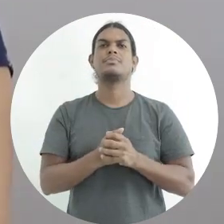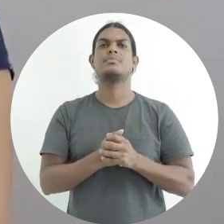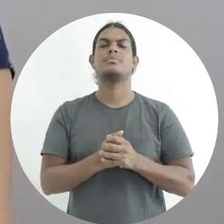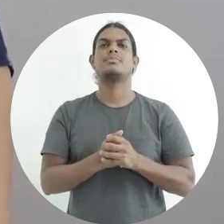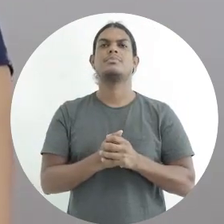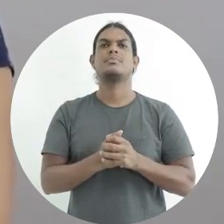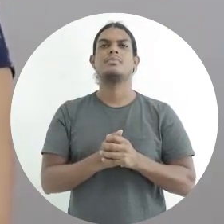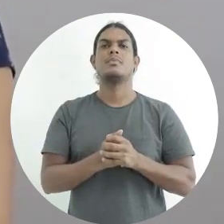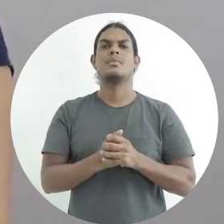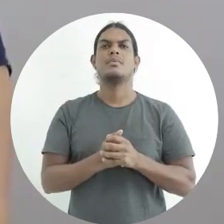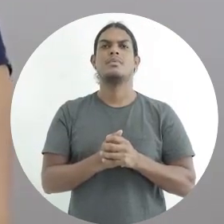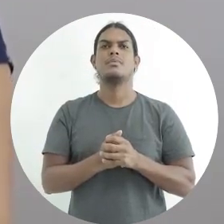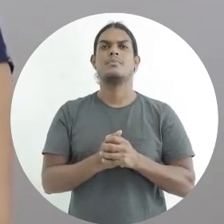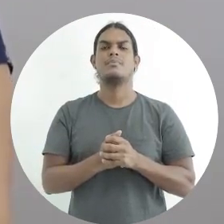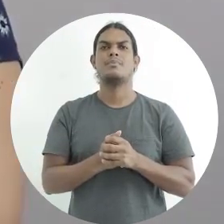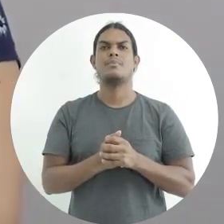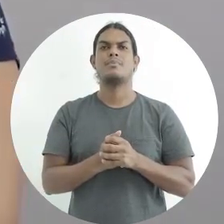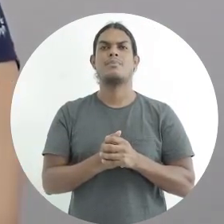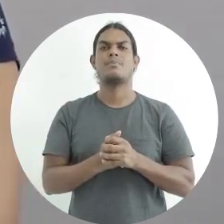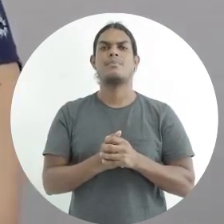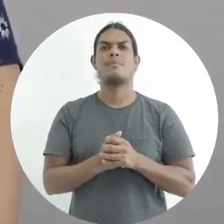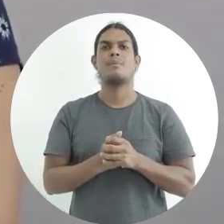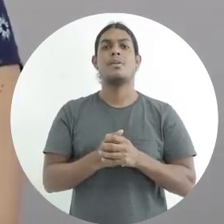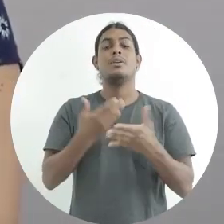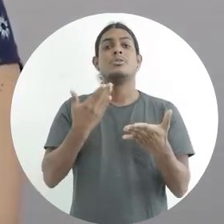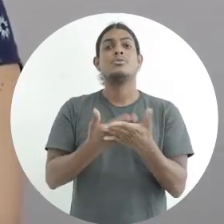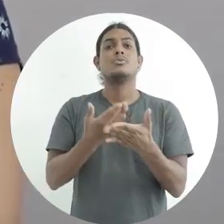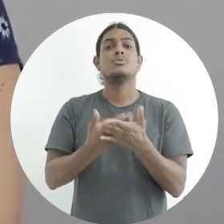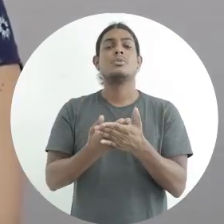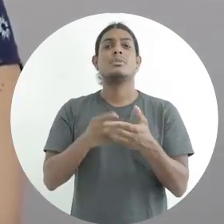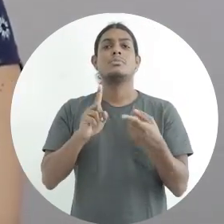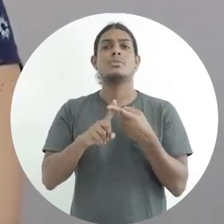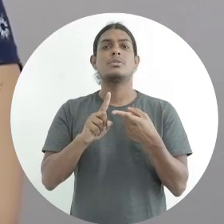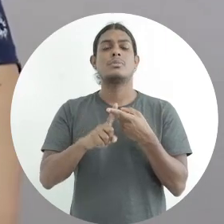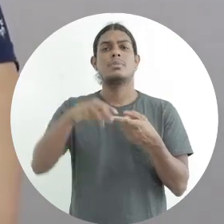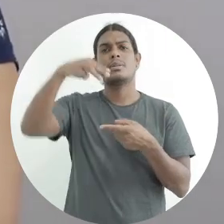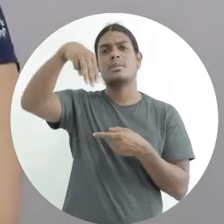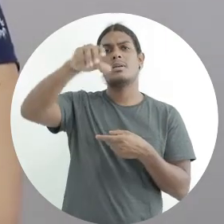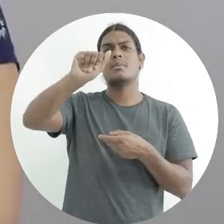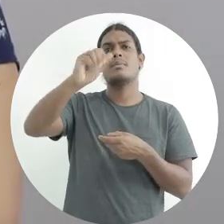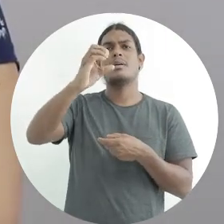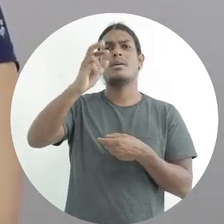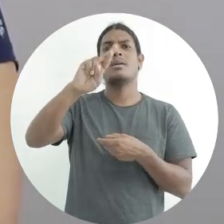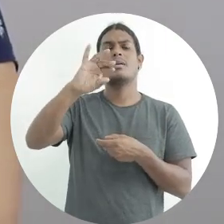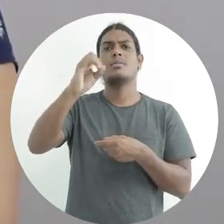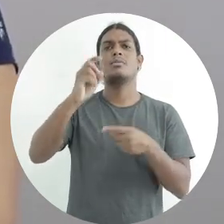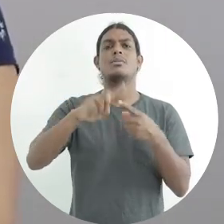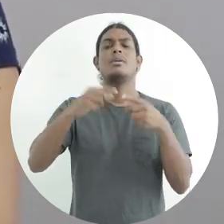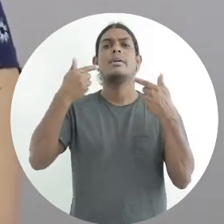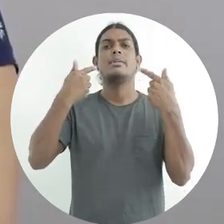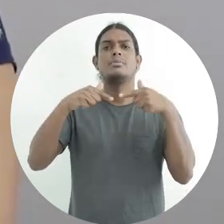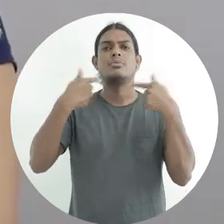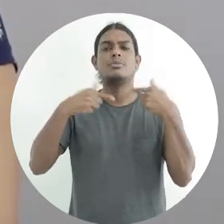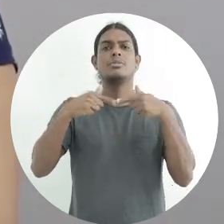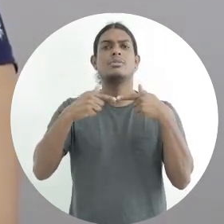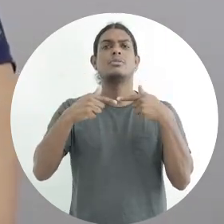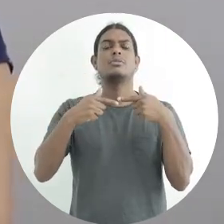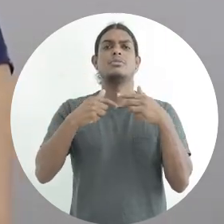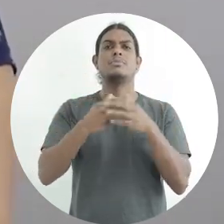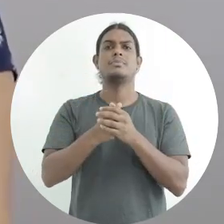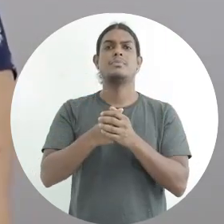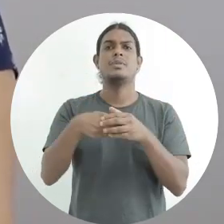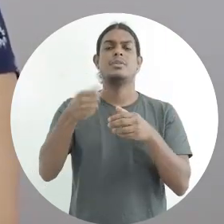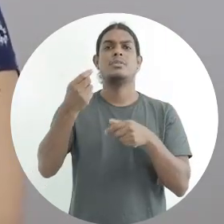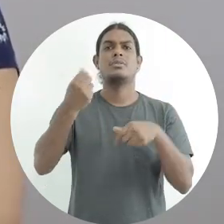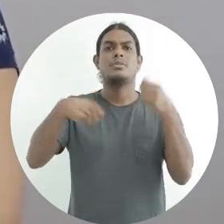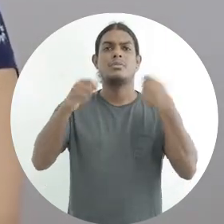essas variáveis são medidas de riqueza. Estudamos também na macroeconomia as políticas econômicas. Nós temos 3 políticas.